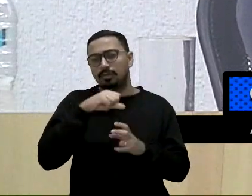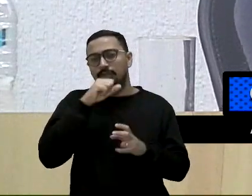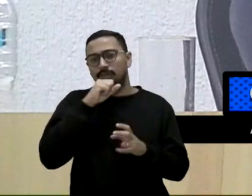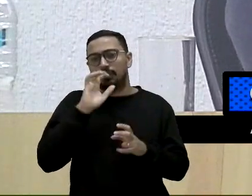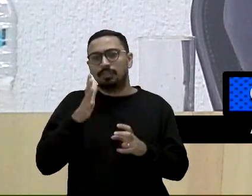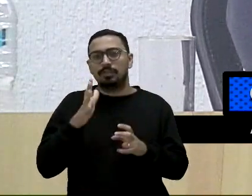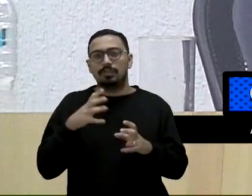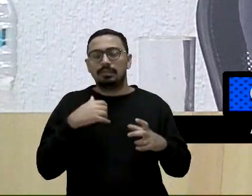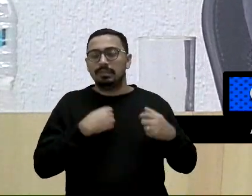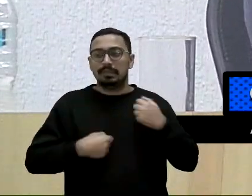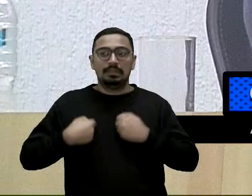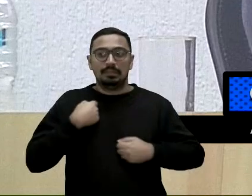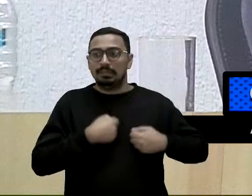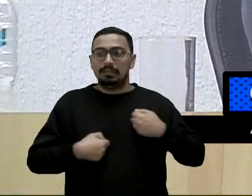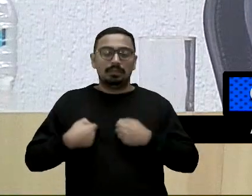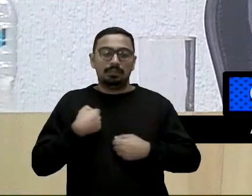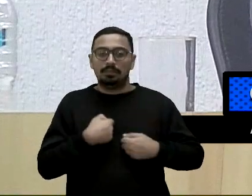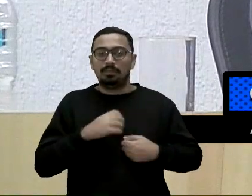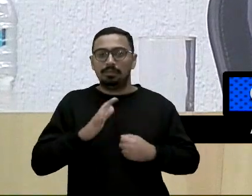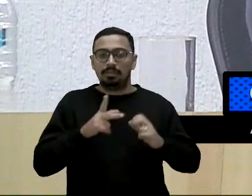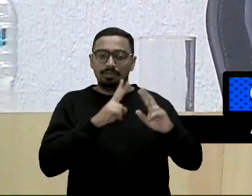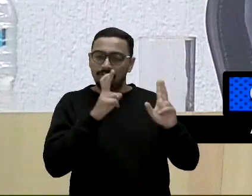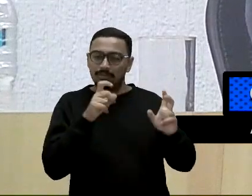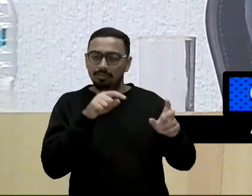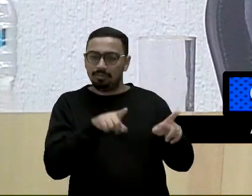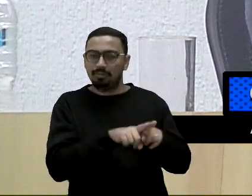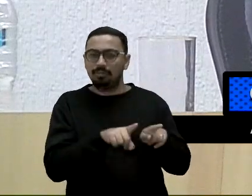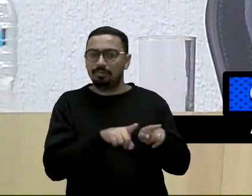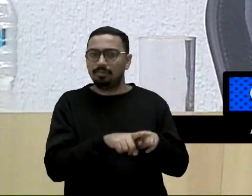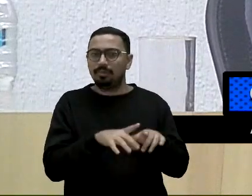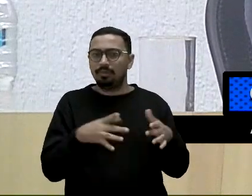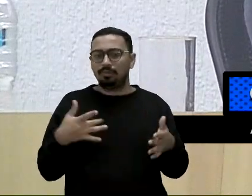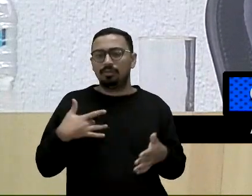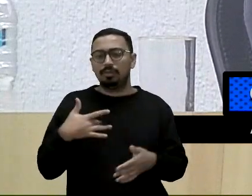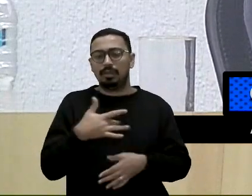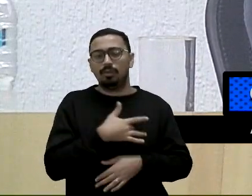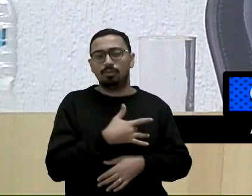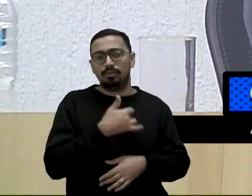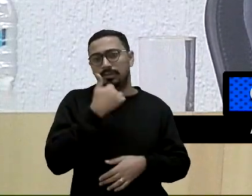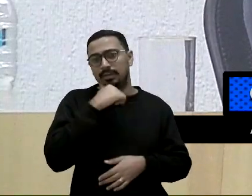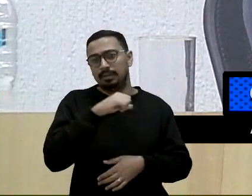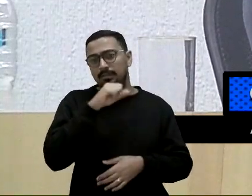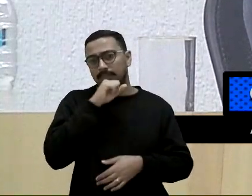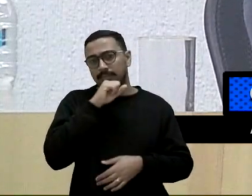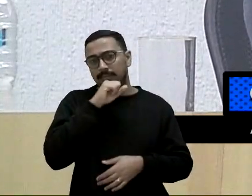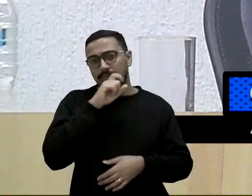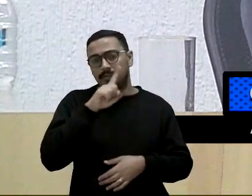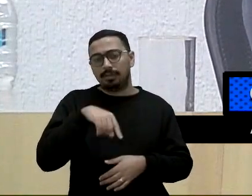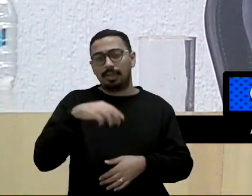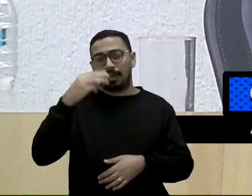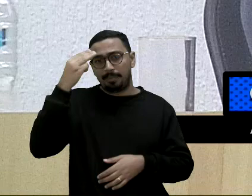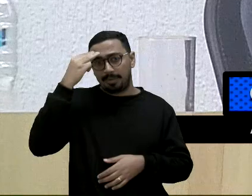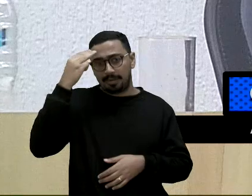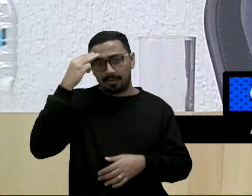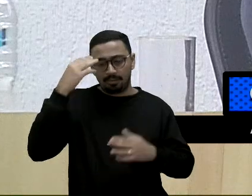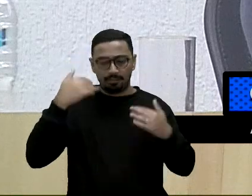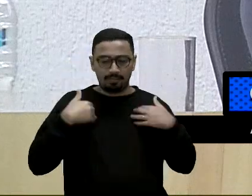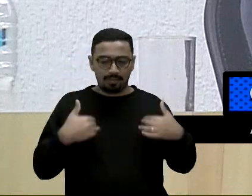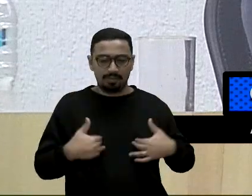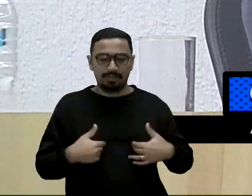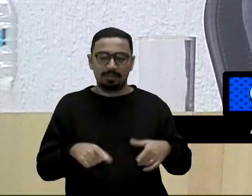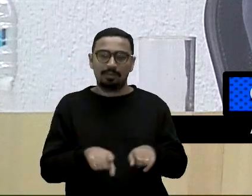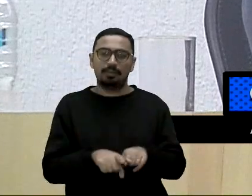enlouquecidas, né? Nesse sentido. Então, a saúde materna, mental, física e mental,